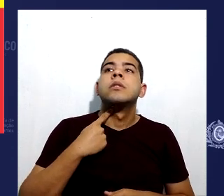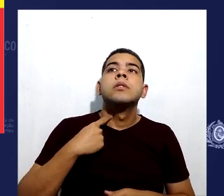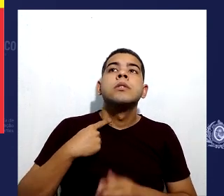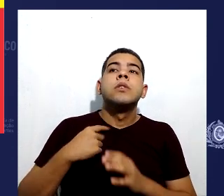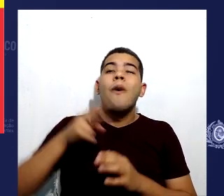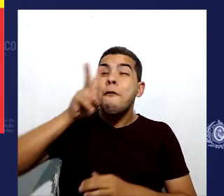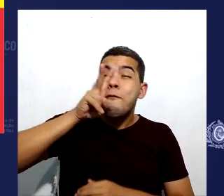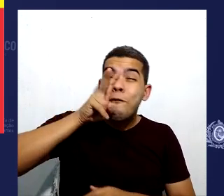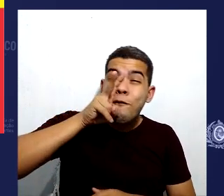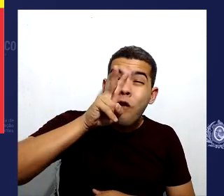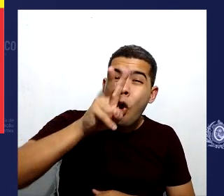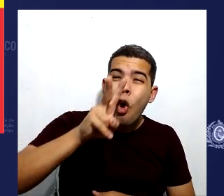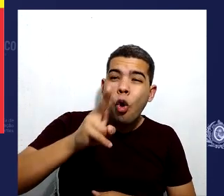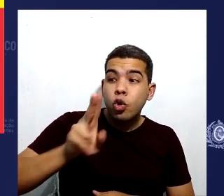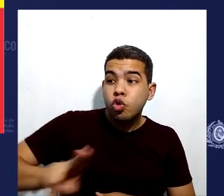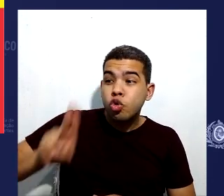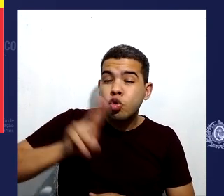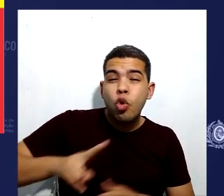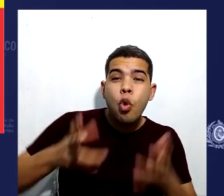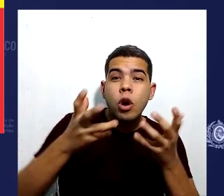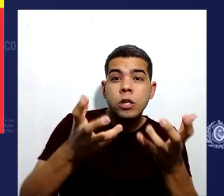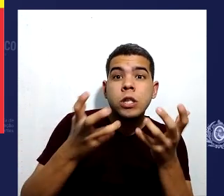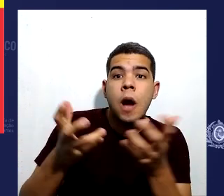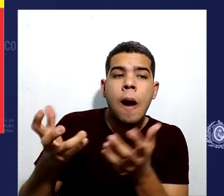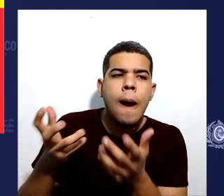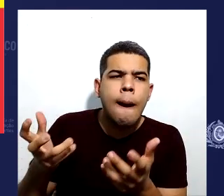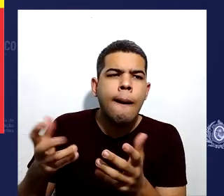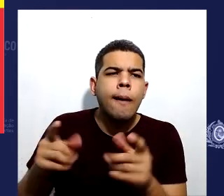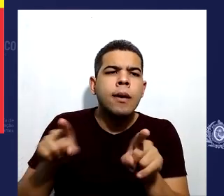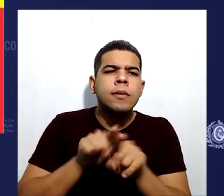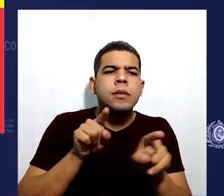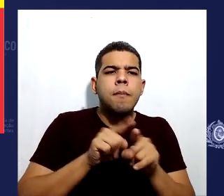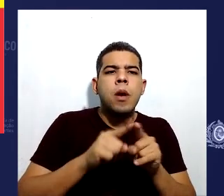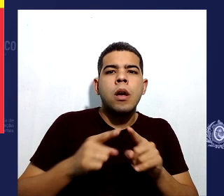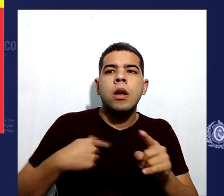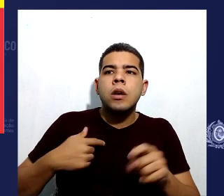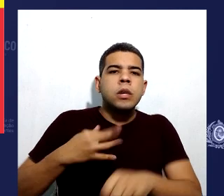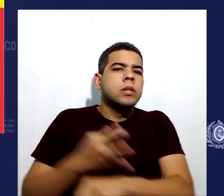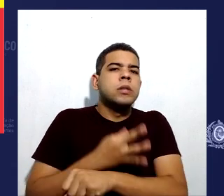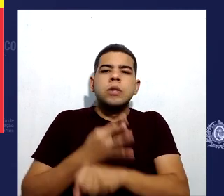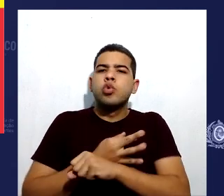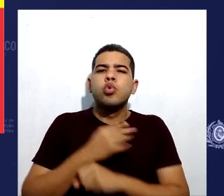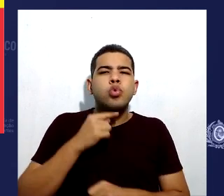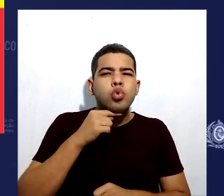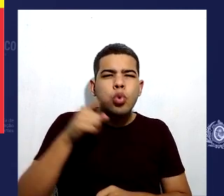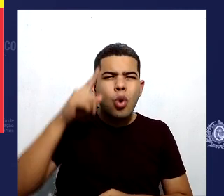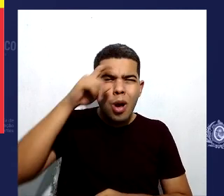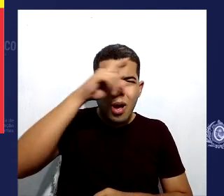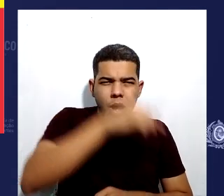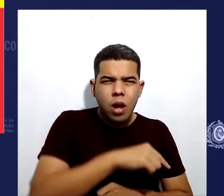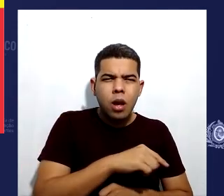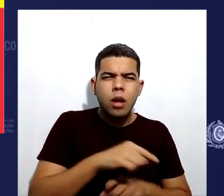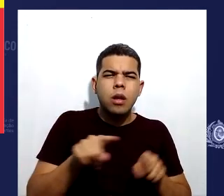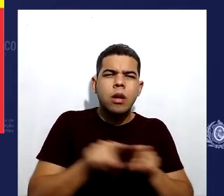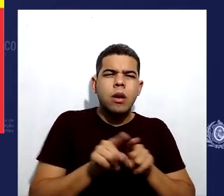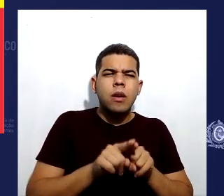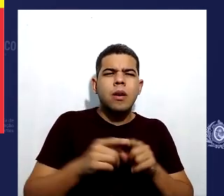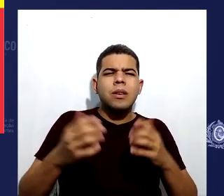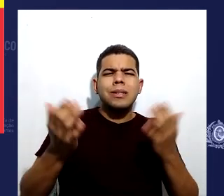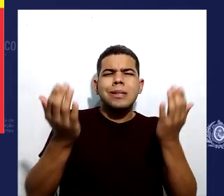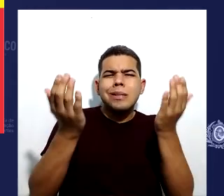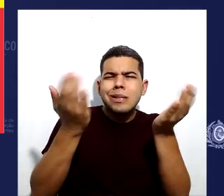em relação a essa droga, dificuldade de controlar esse consumo, vai, lógico, que ter sinais